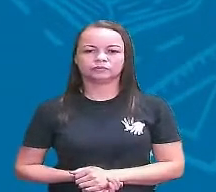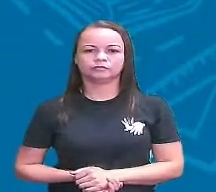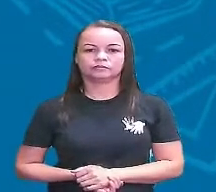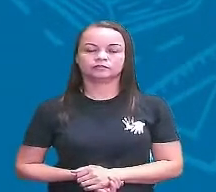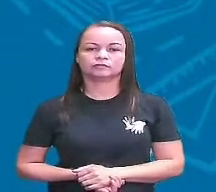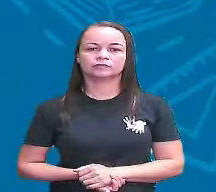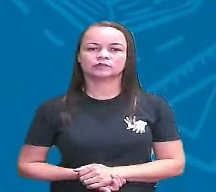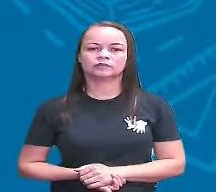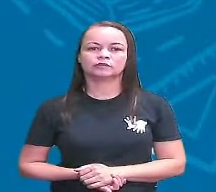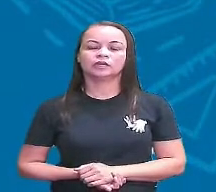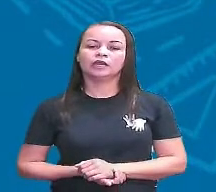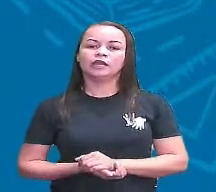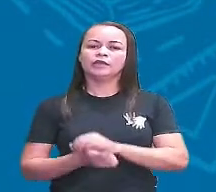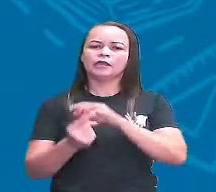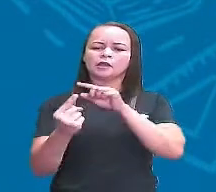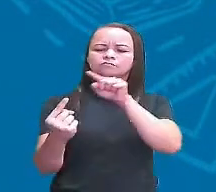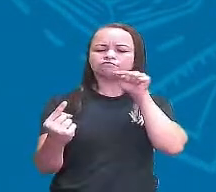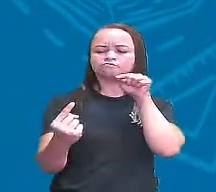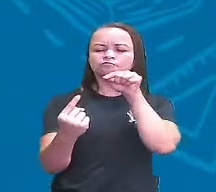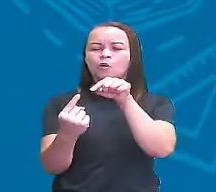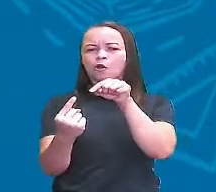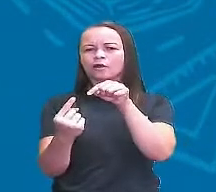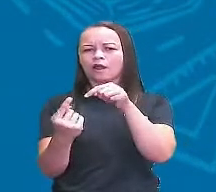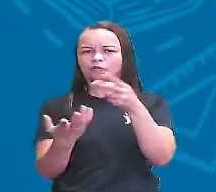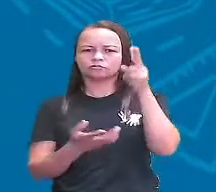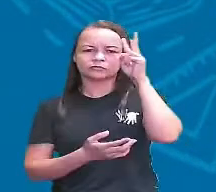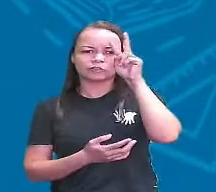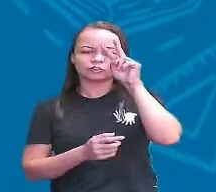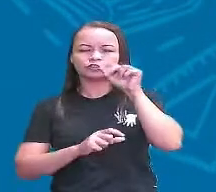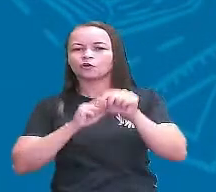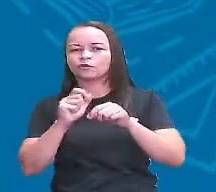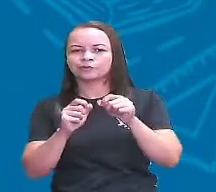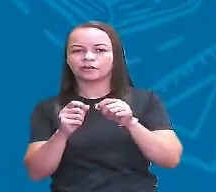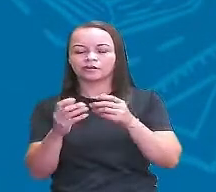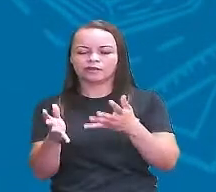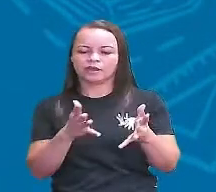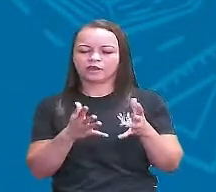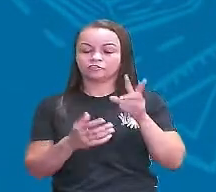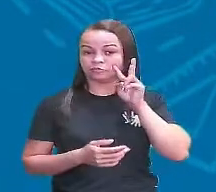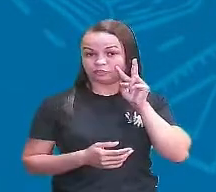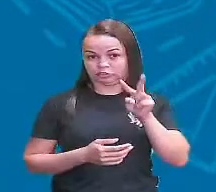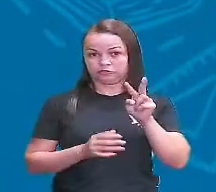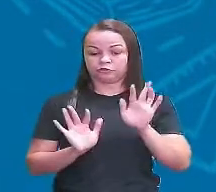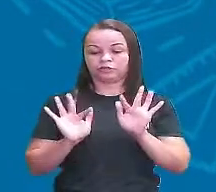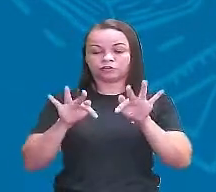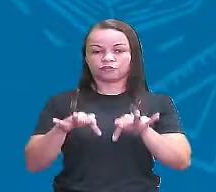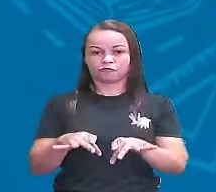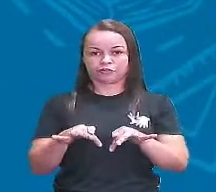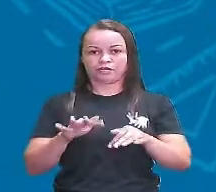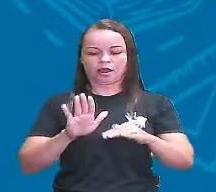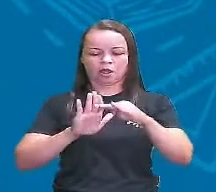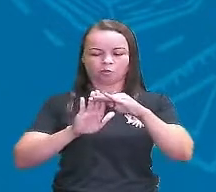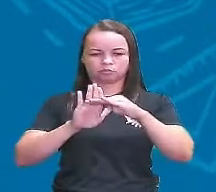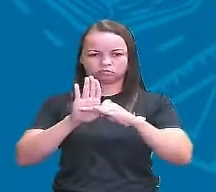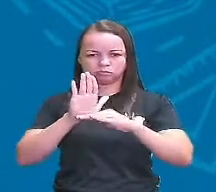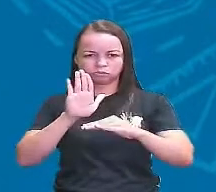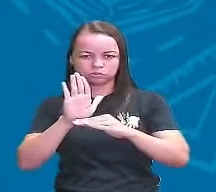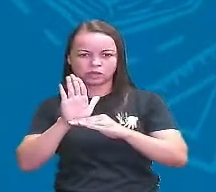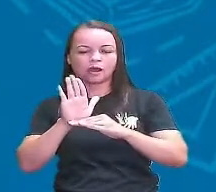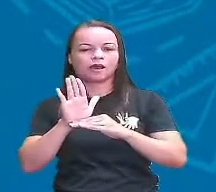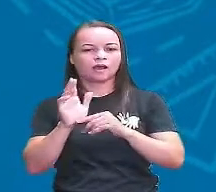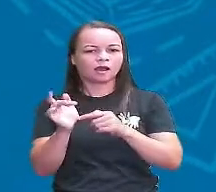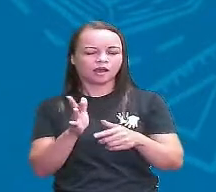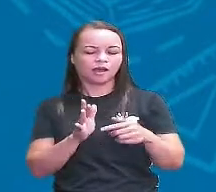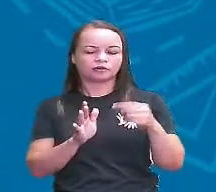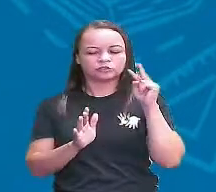E a moral da história, né? A moral da história a gente viu que está logo no final, tá? Aí no final,